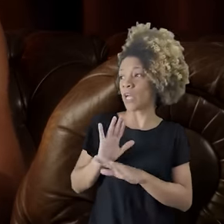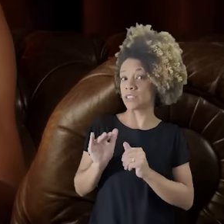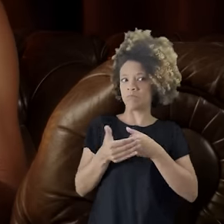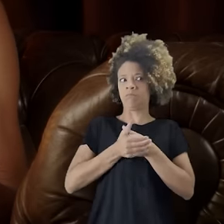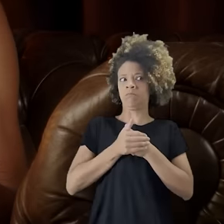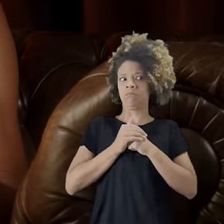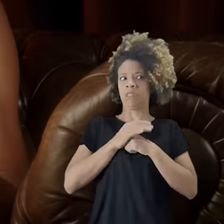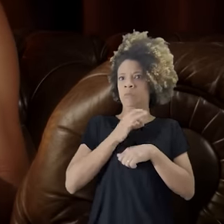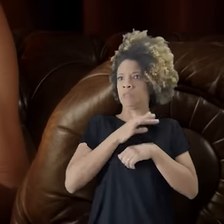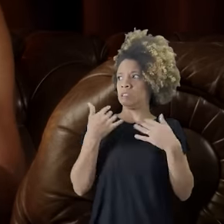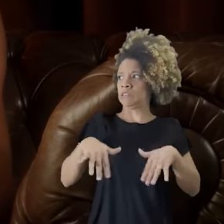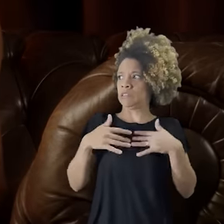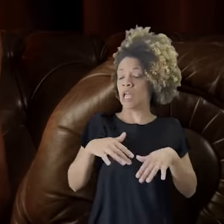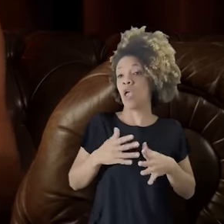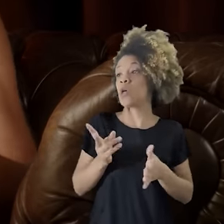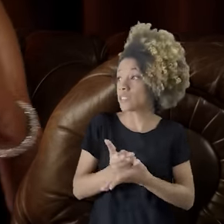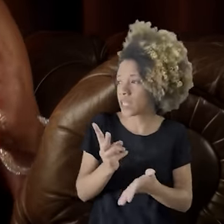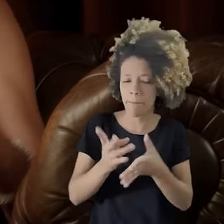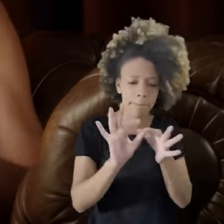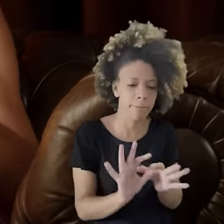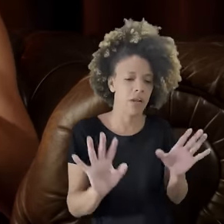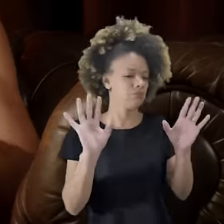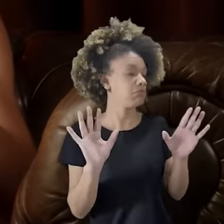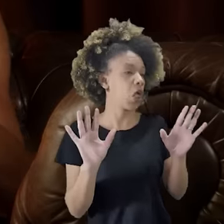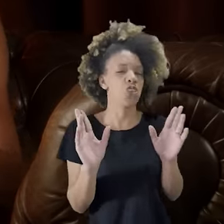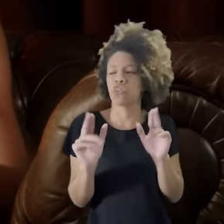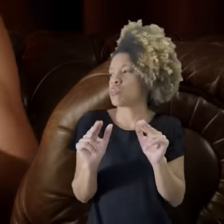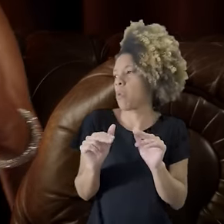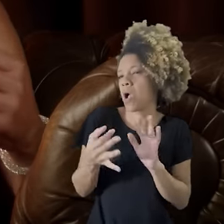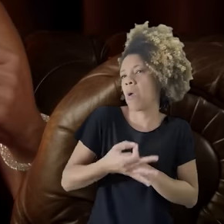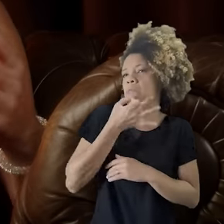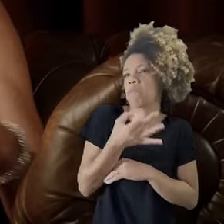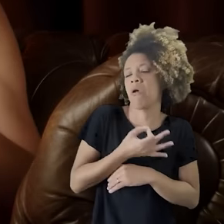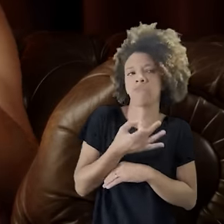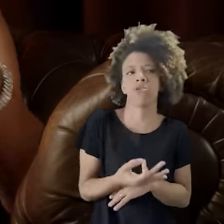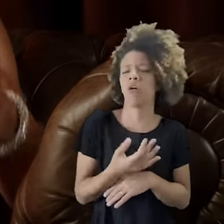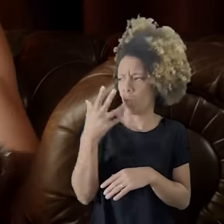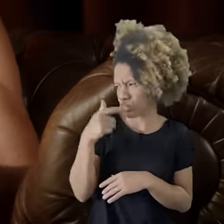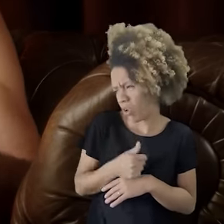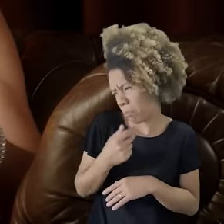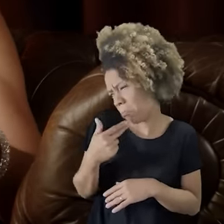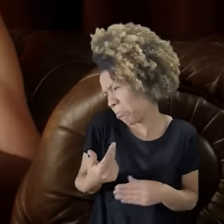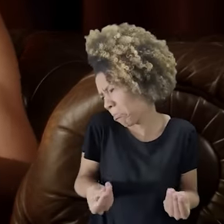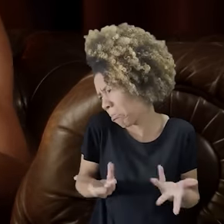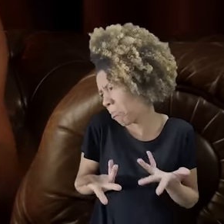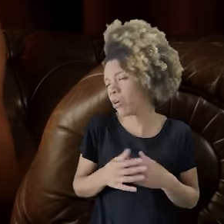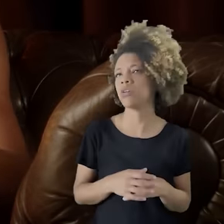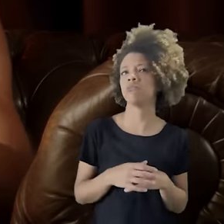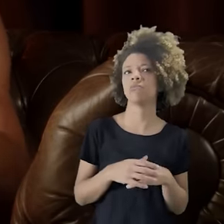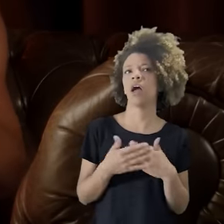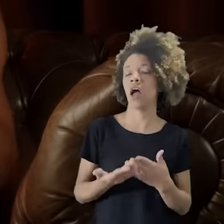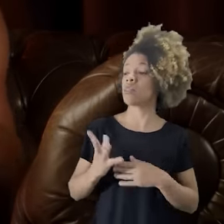retraída eu sempre a pessoa muito solta né cara nunca me posicionei como achar bonita né